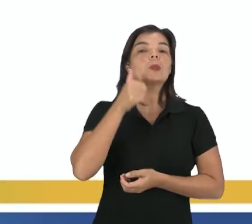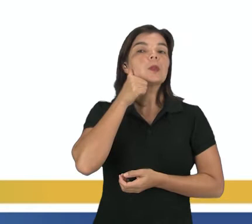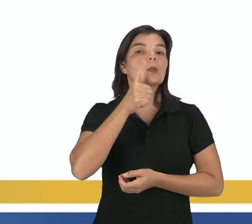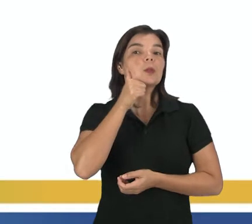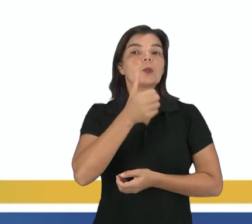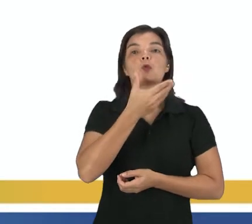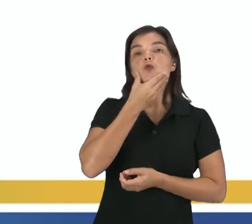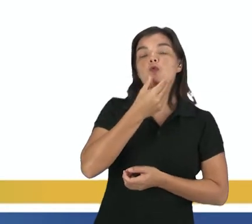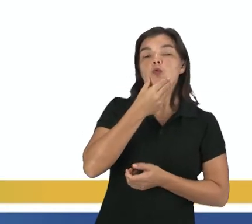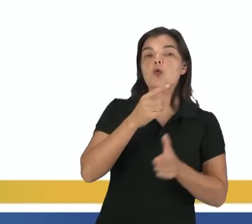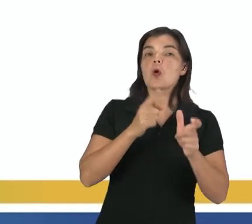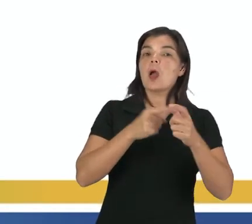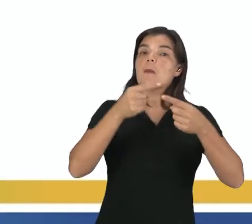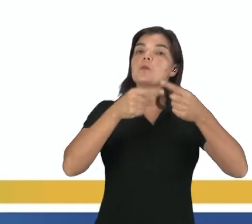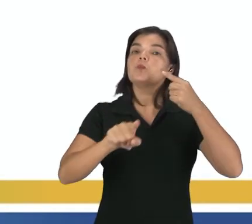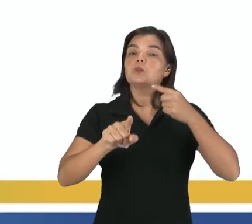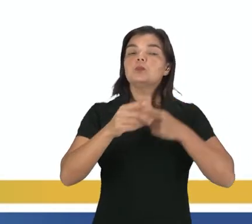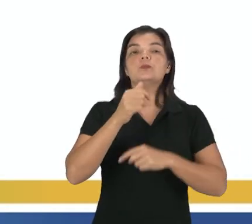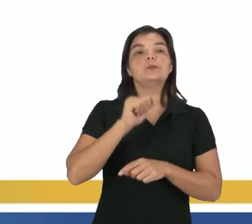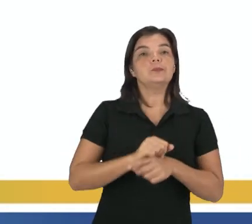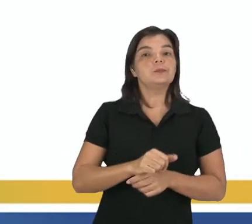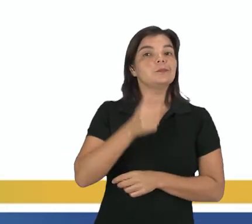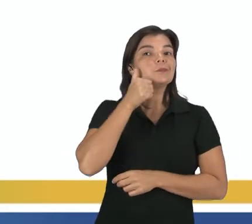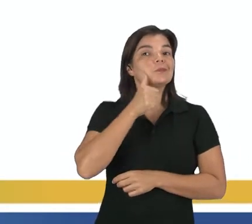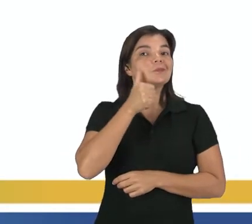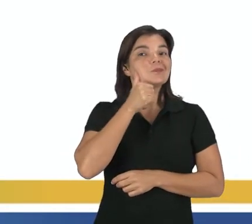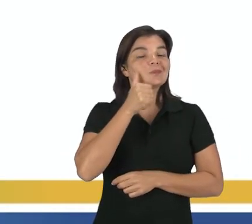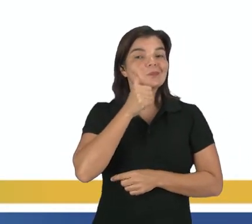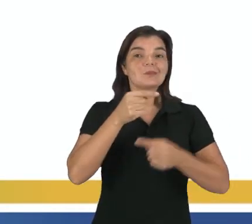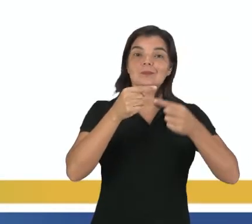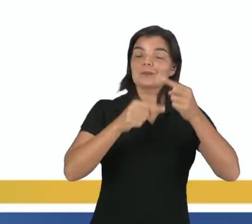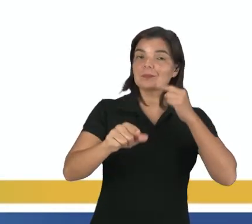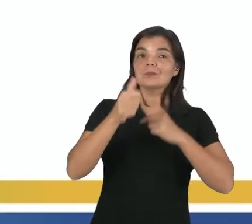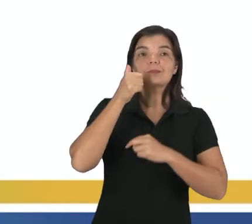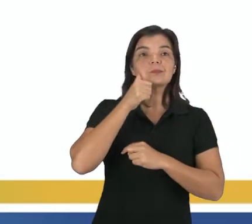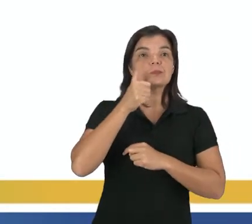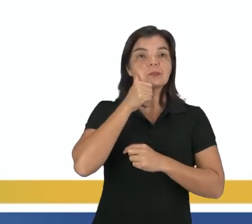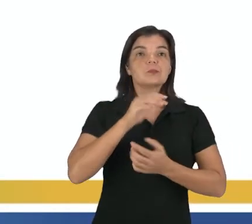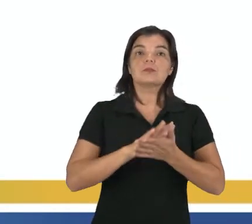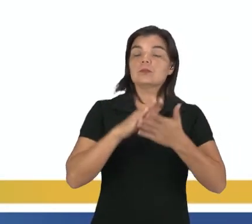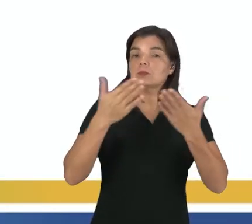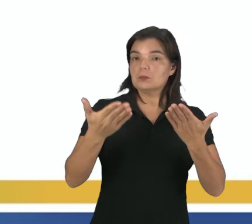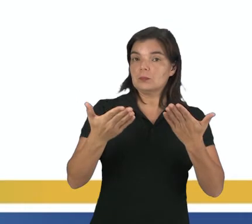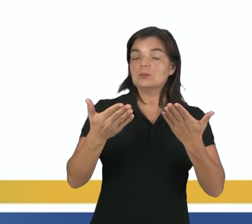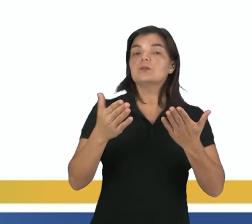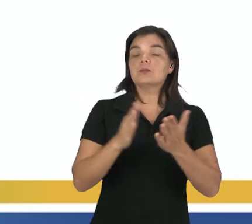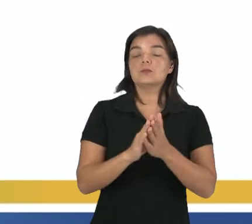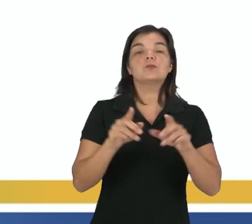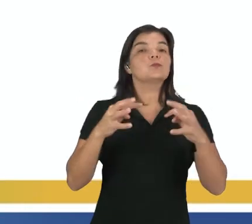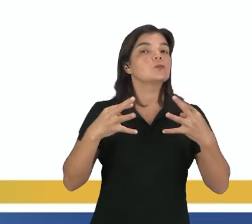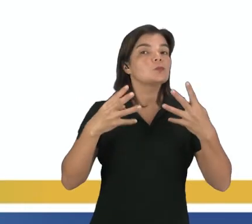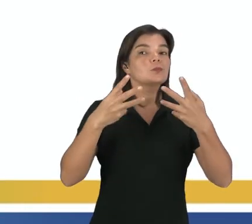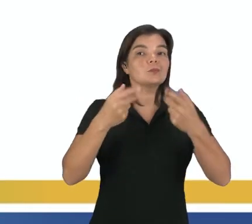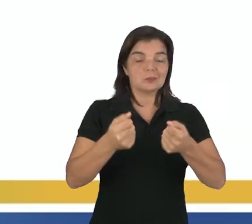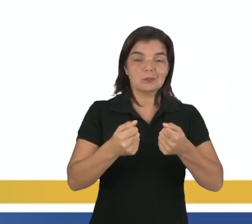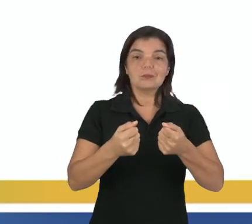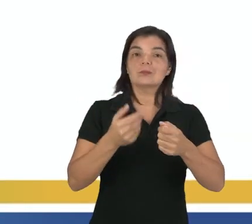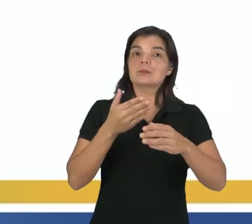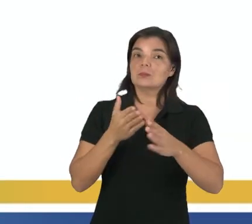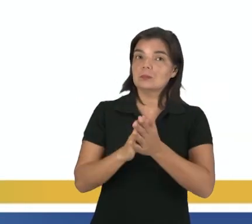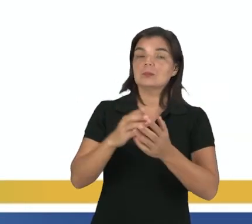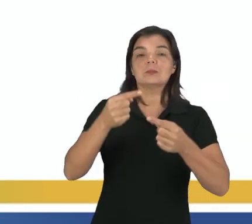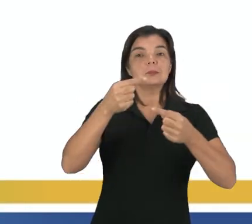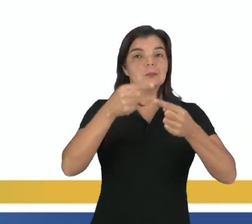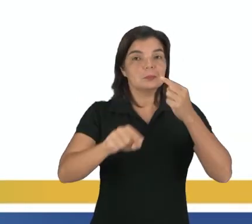proibida? Na primeira placa está escrito proibida, no feminino. Então fica no feminino a expressão